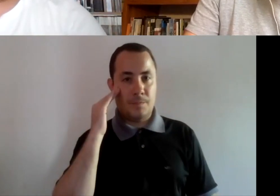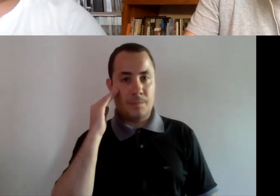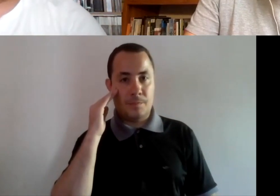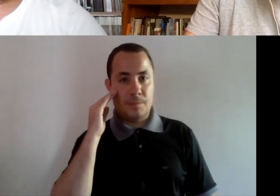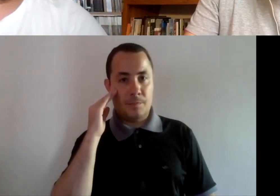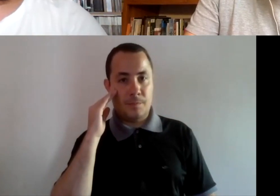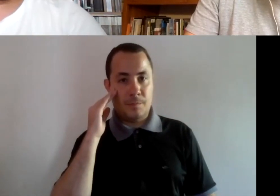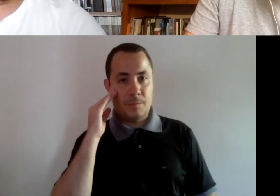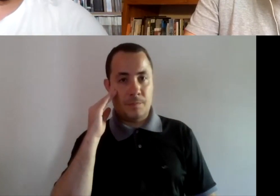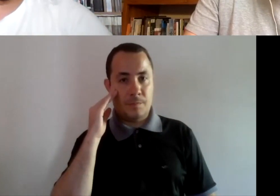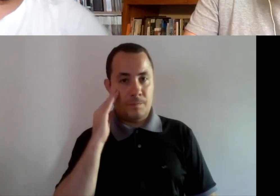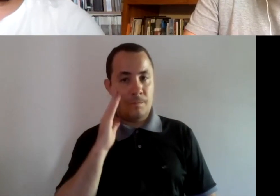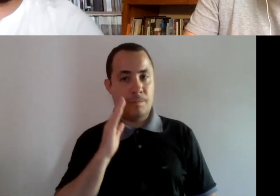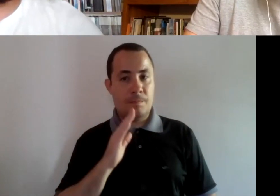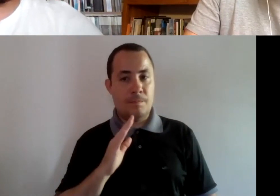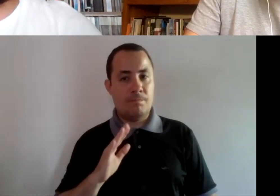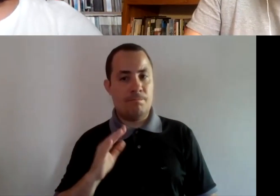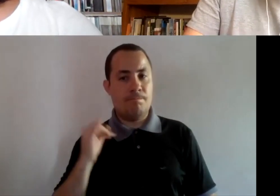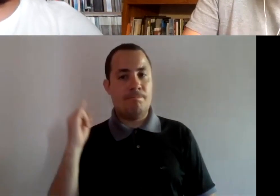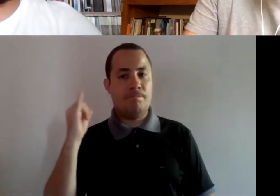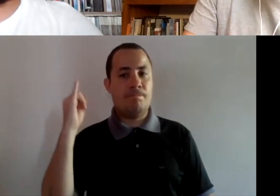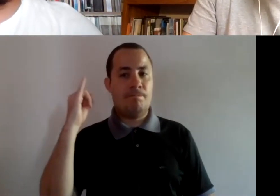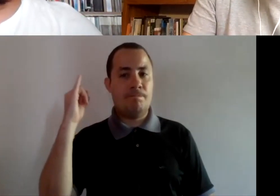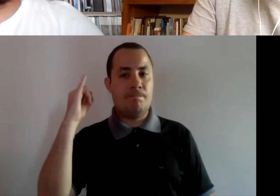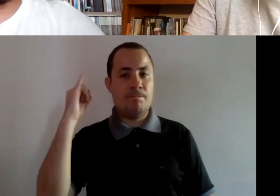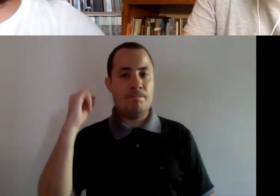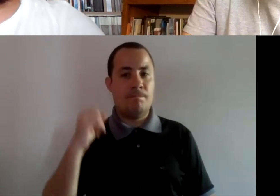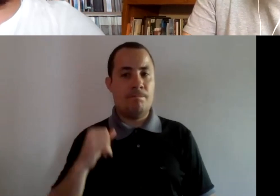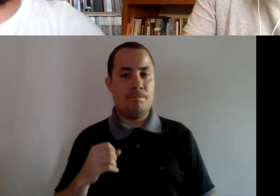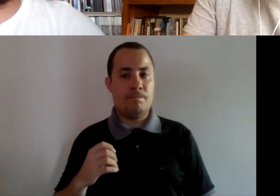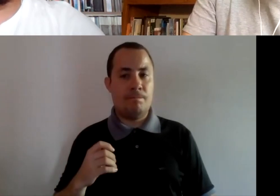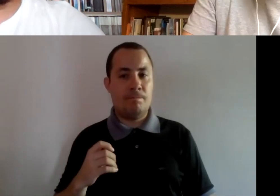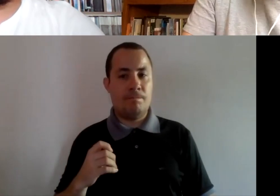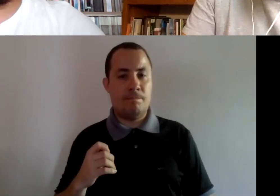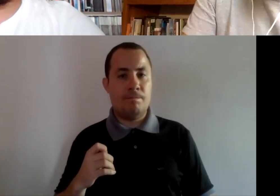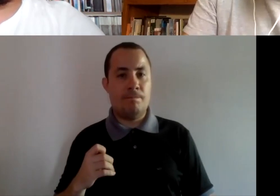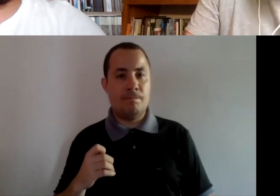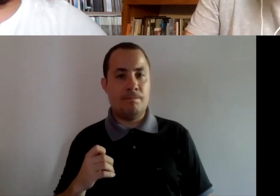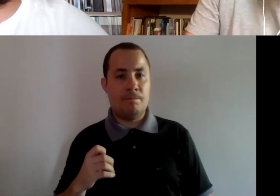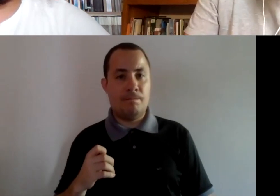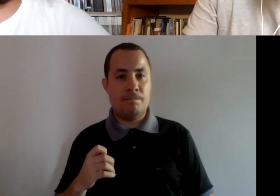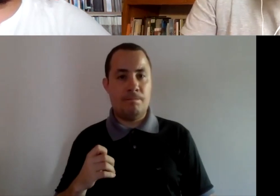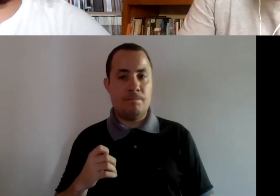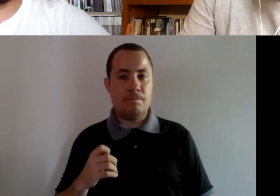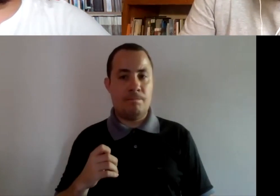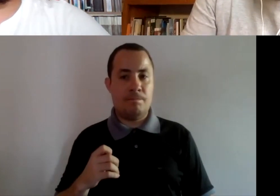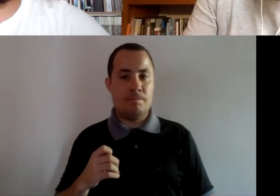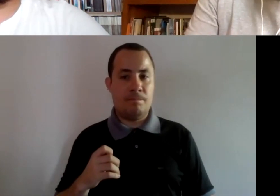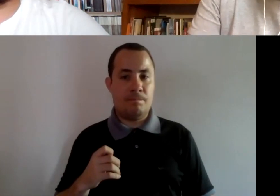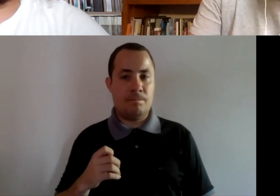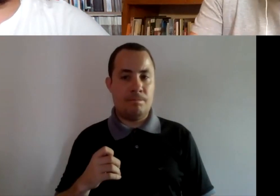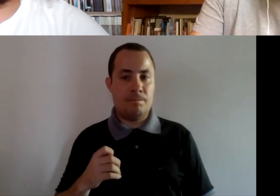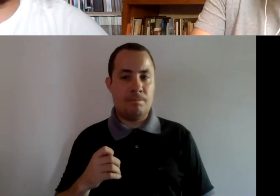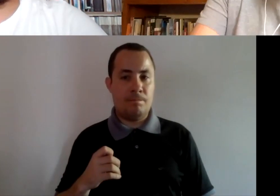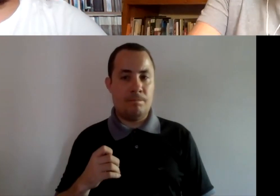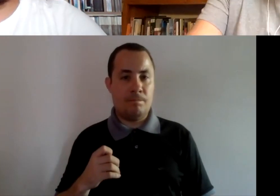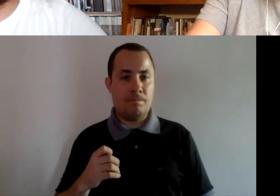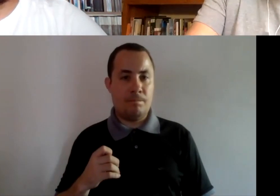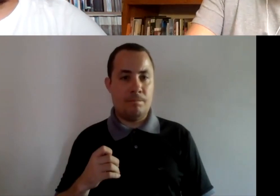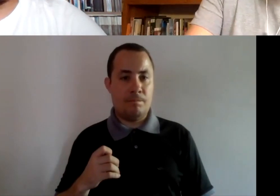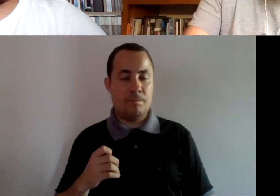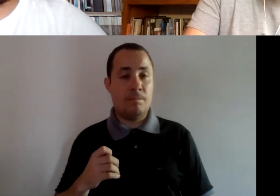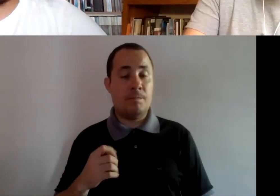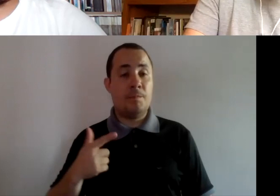movimento importantíssimo, assim, da gente lembrar mesmo, assim, acho que foi no ponto aqui. Sim. E tem um dado também importante que é esse. Eu acho